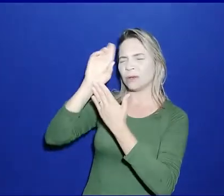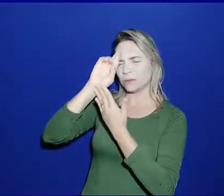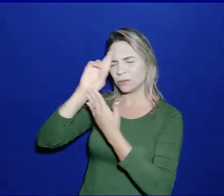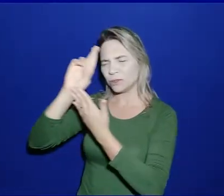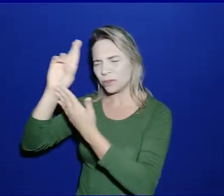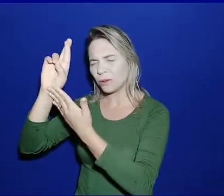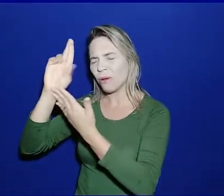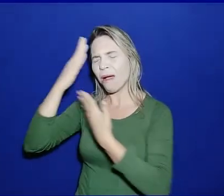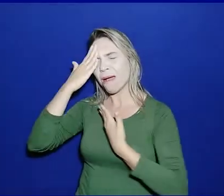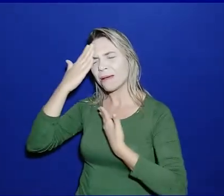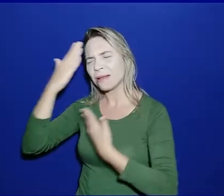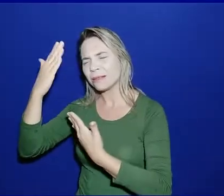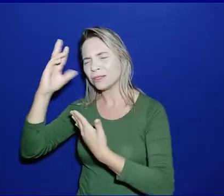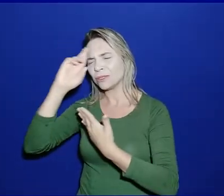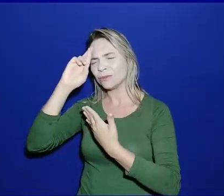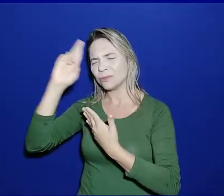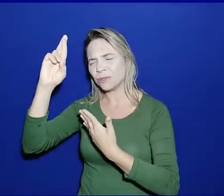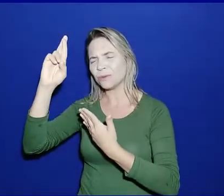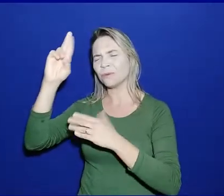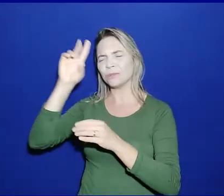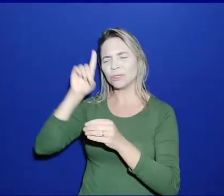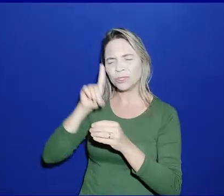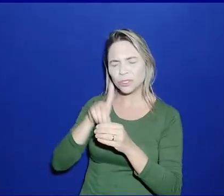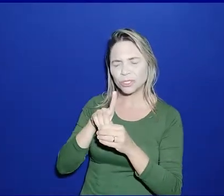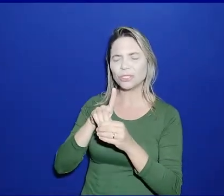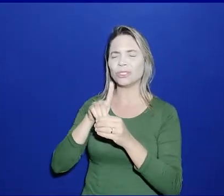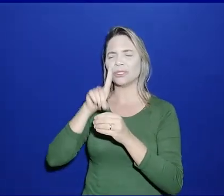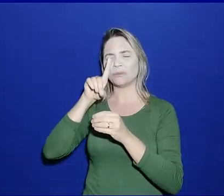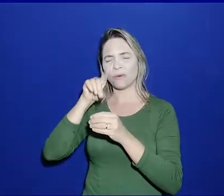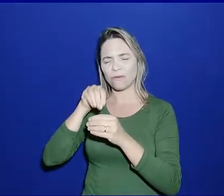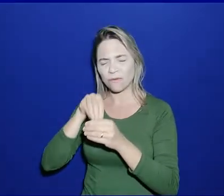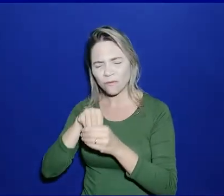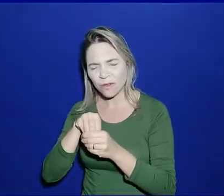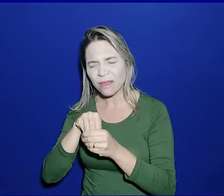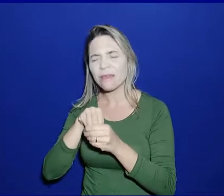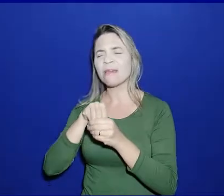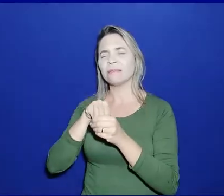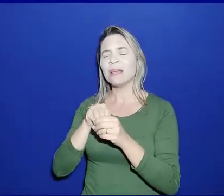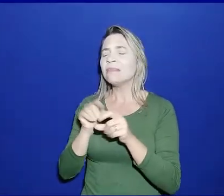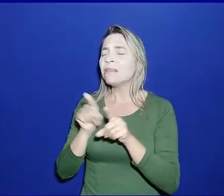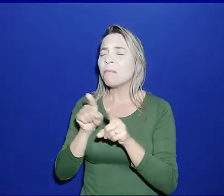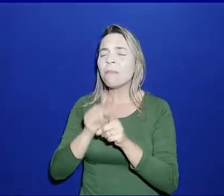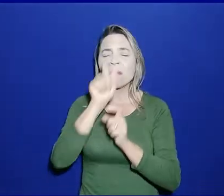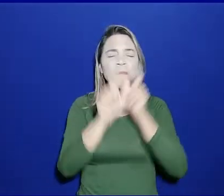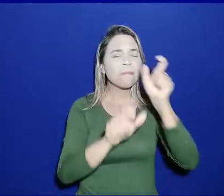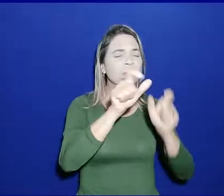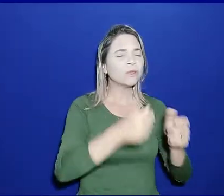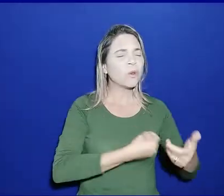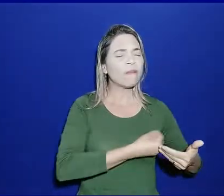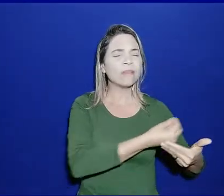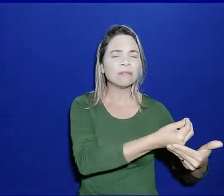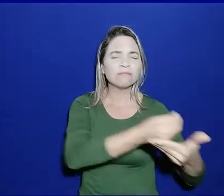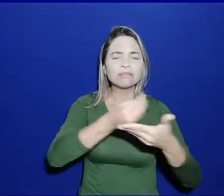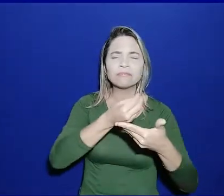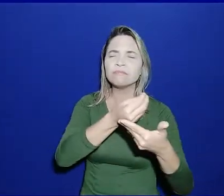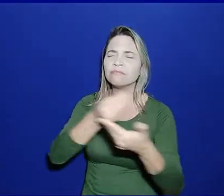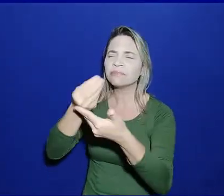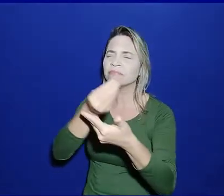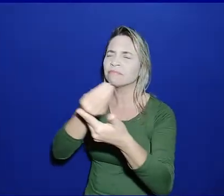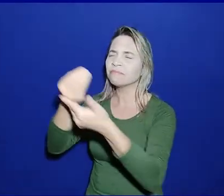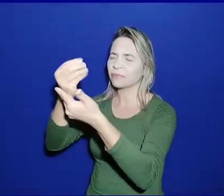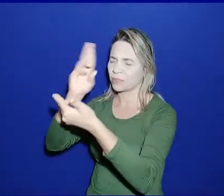nome, te agradecendo, Senhor Deus, pelos dízimos, pelas ofertas e pelas vidas, Senhor Deus, dedicadas ao